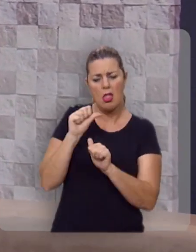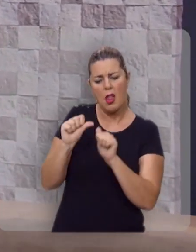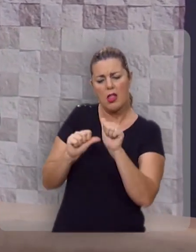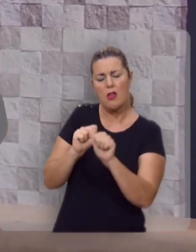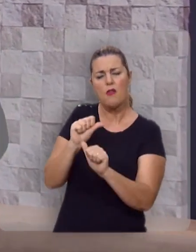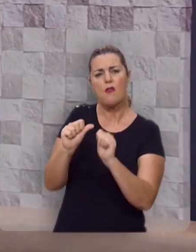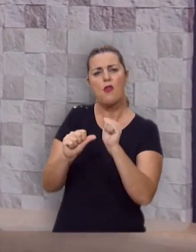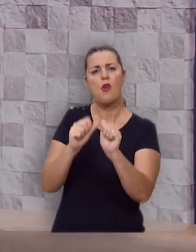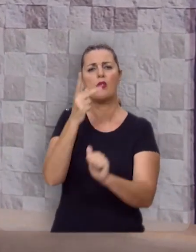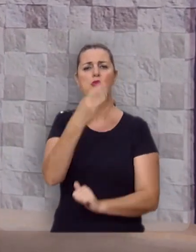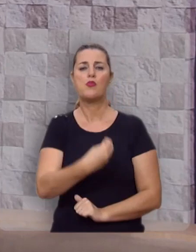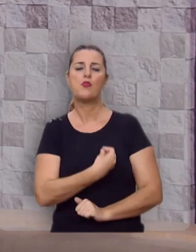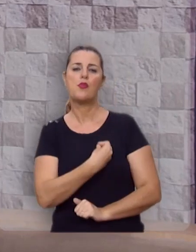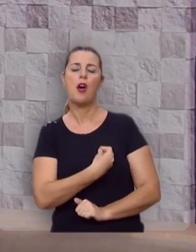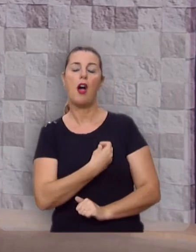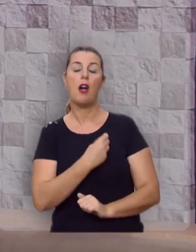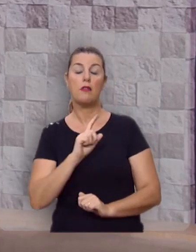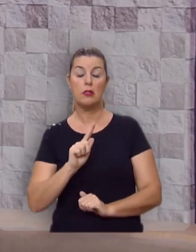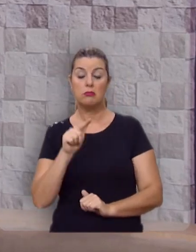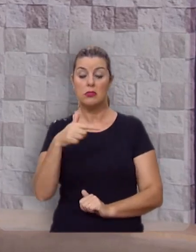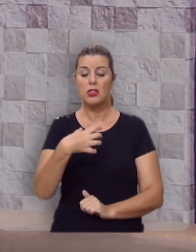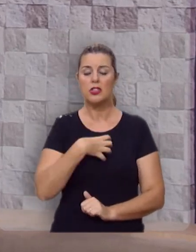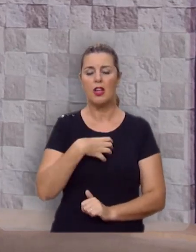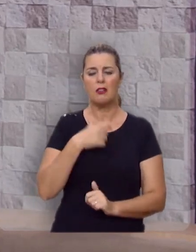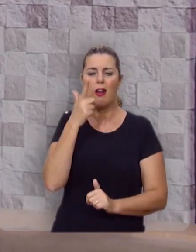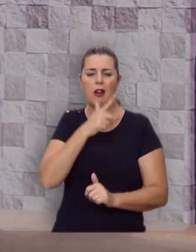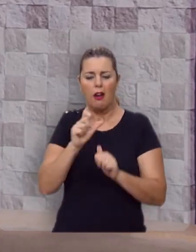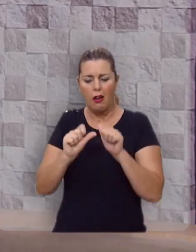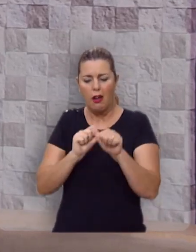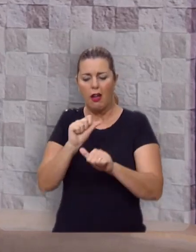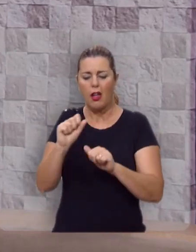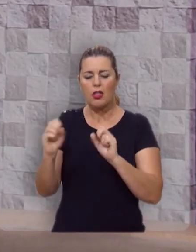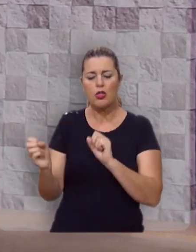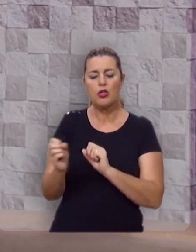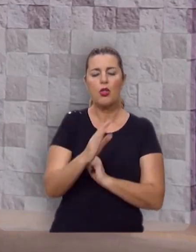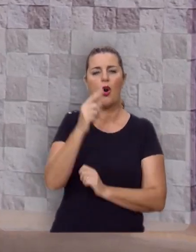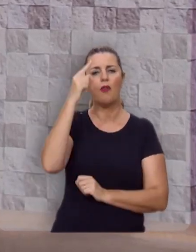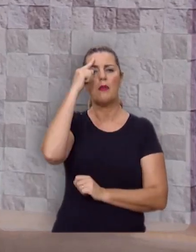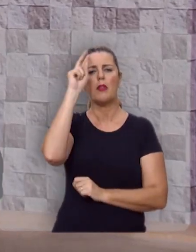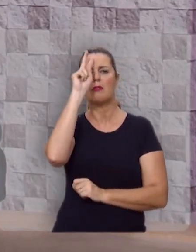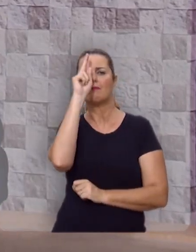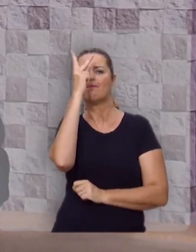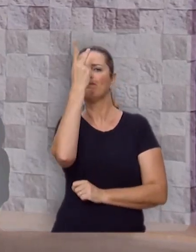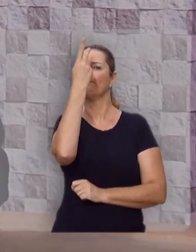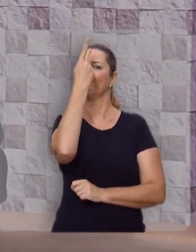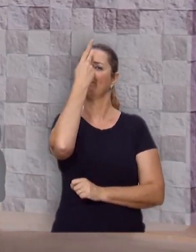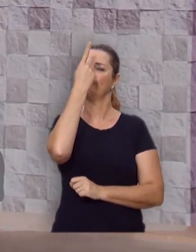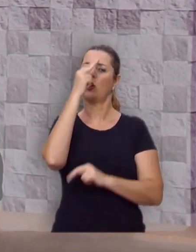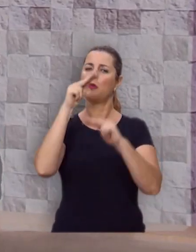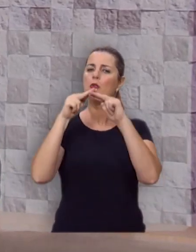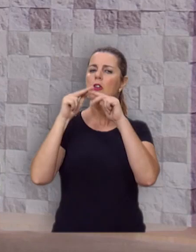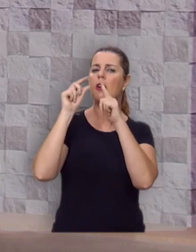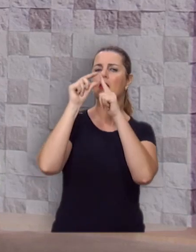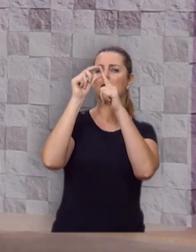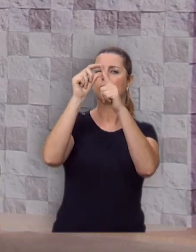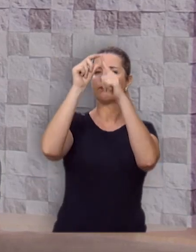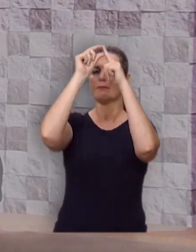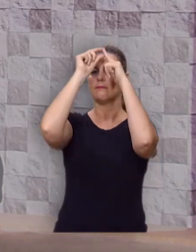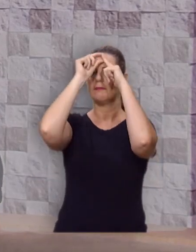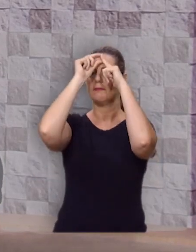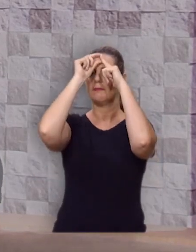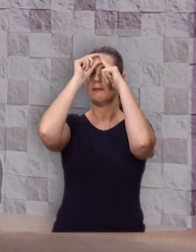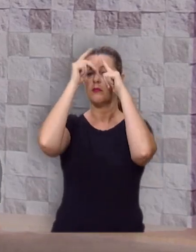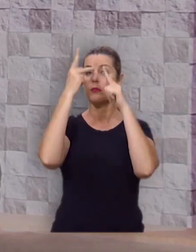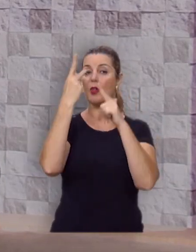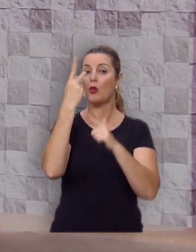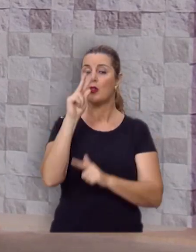vai transformando a sua vida. E então, desta maneira, você vai sendo transformado pela renovação da sua mente. Sua mente vai